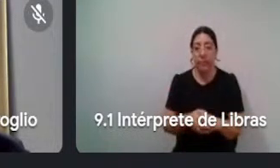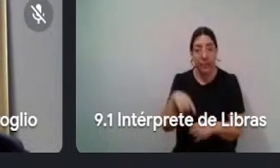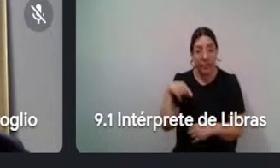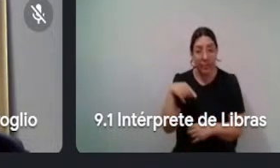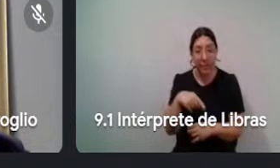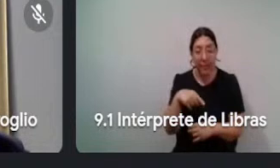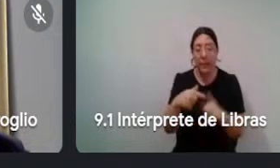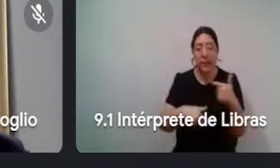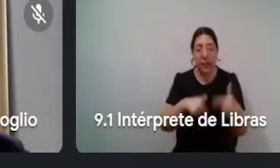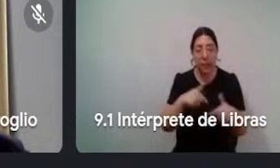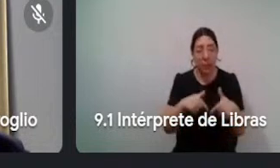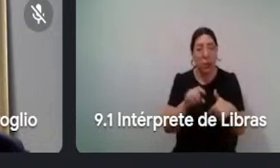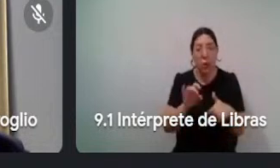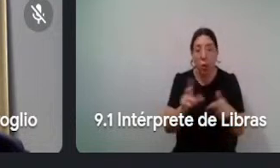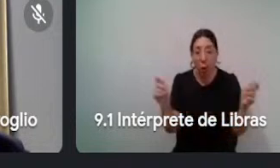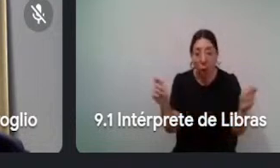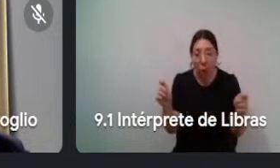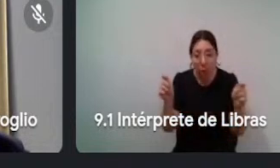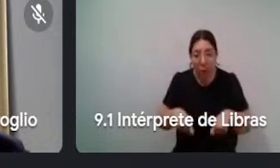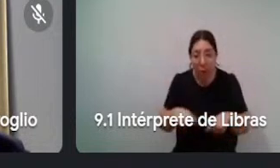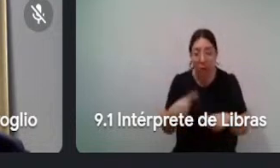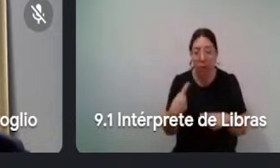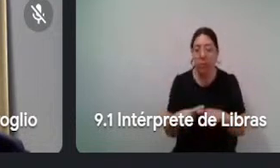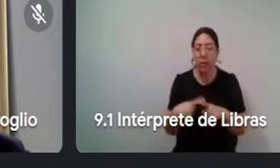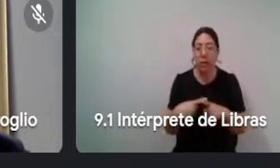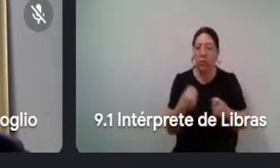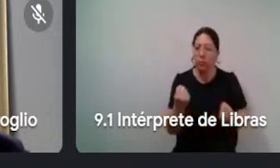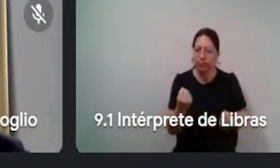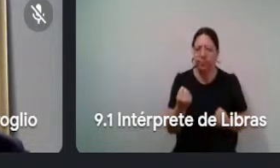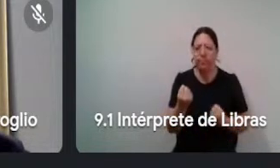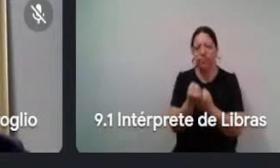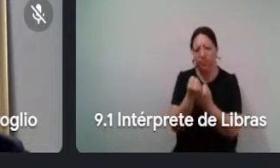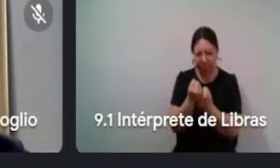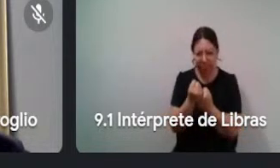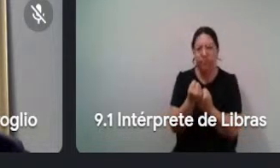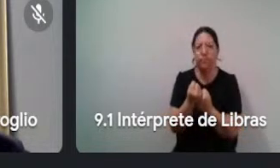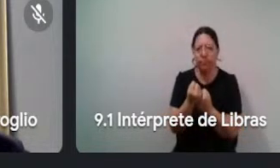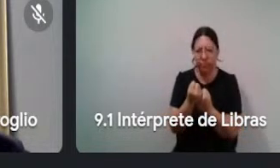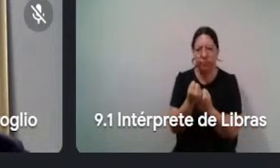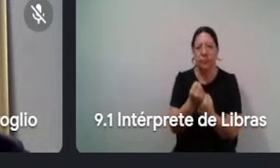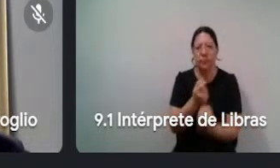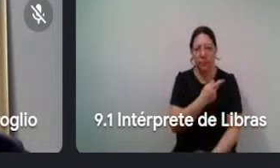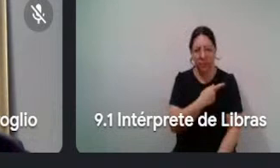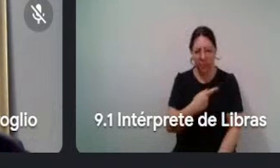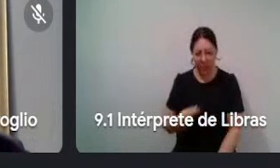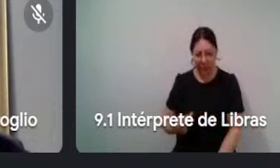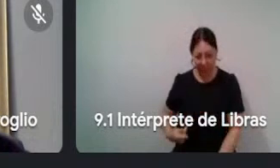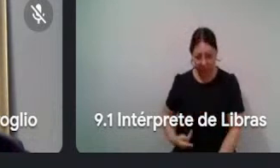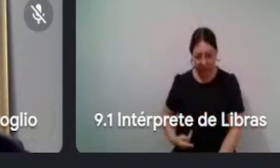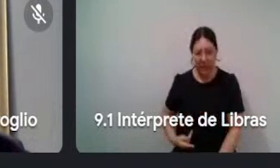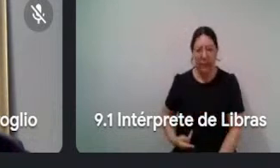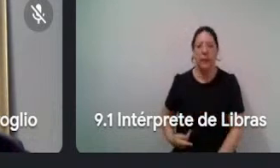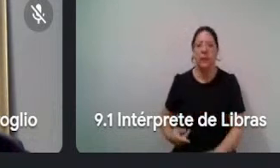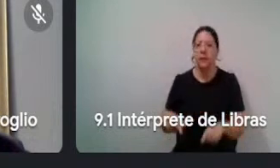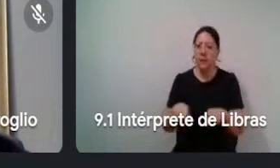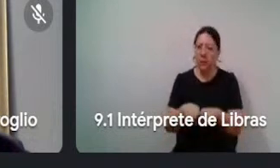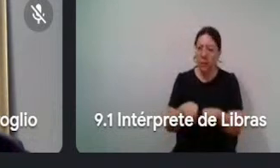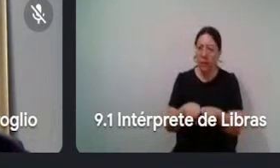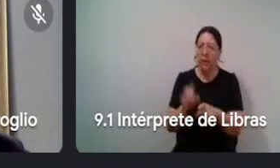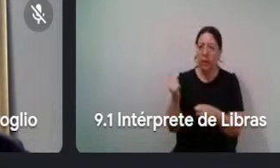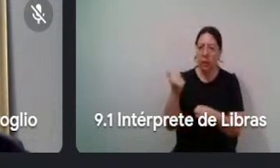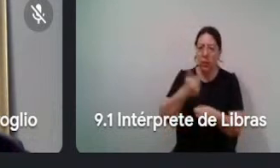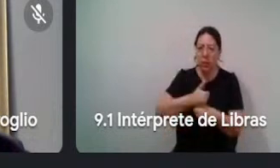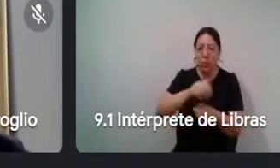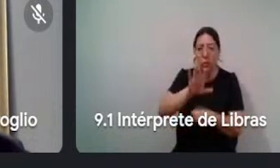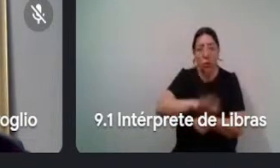foram possíveis devido ao apoio incondicional da presidência e da diretoria-geral deste